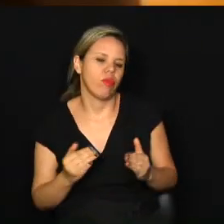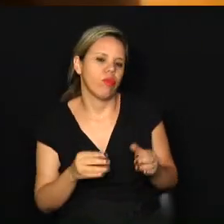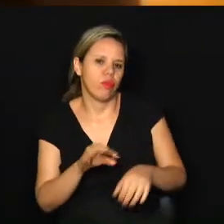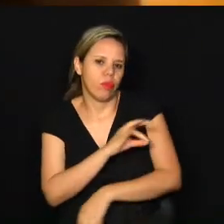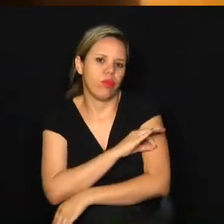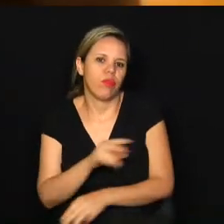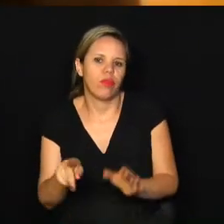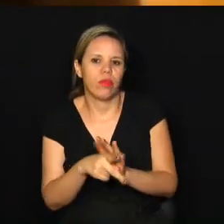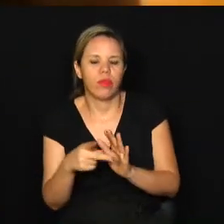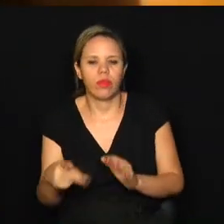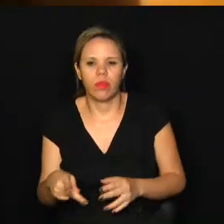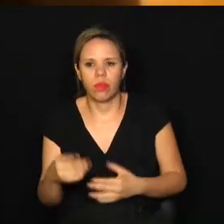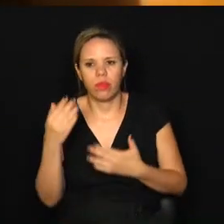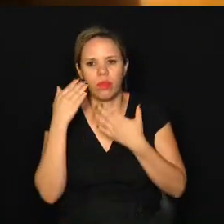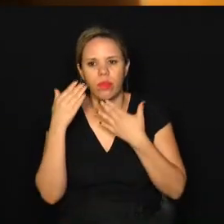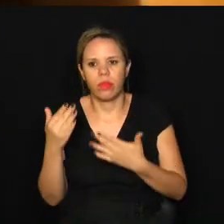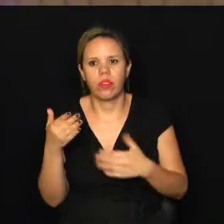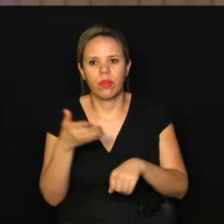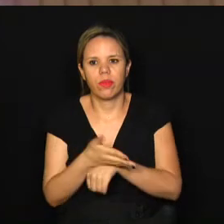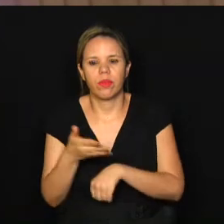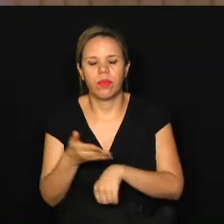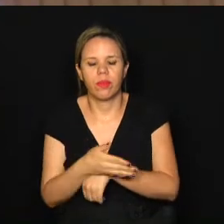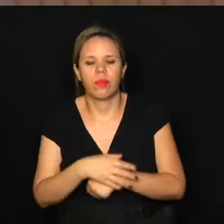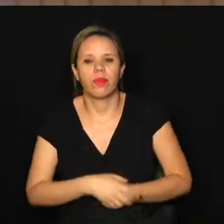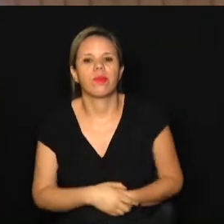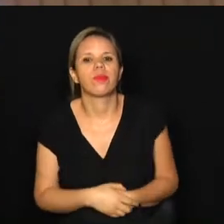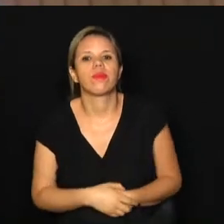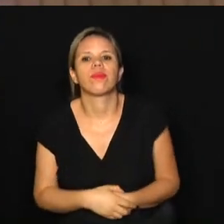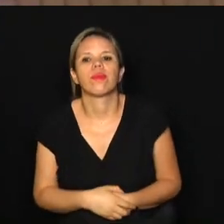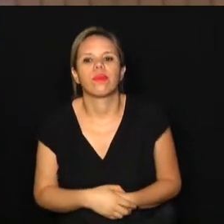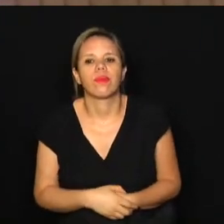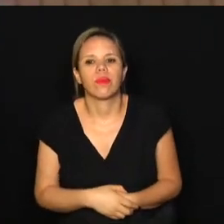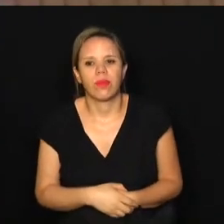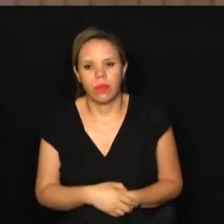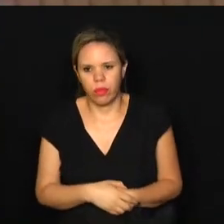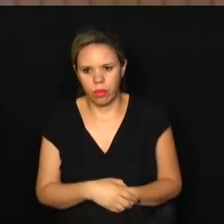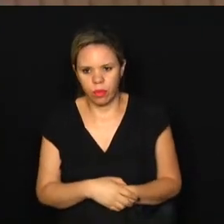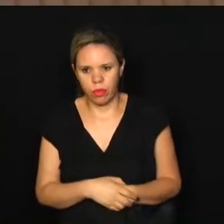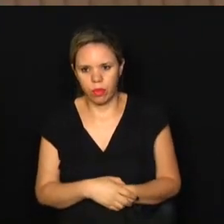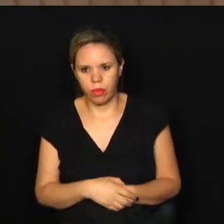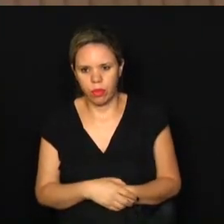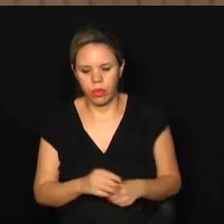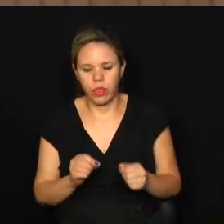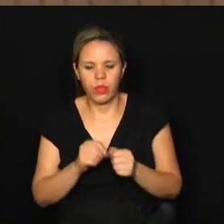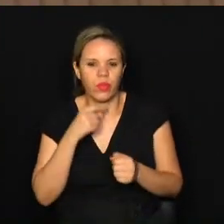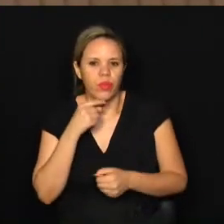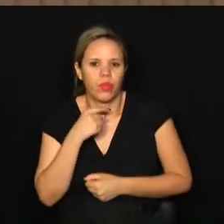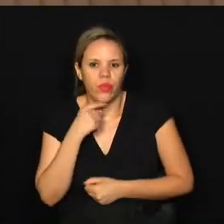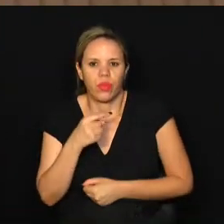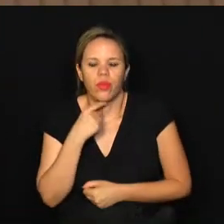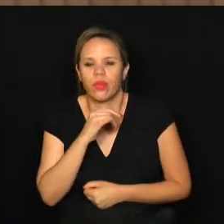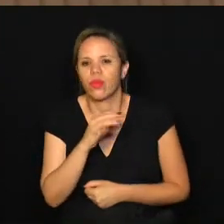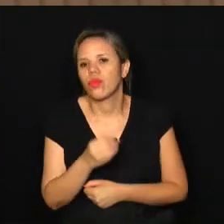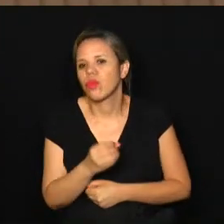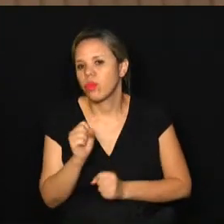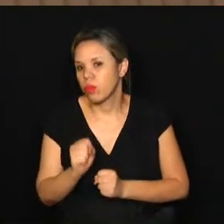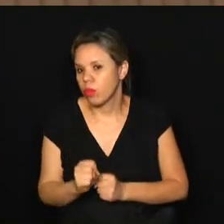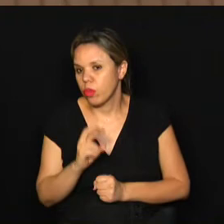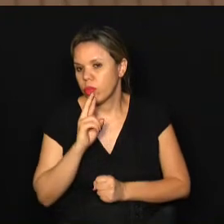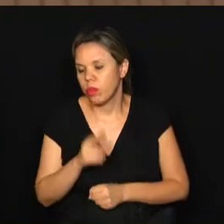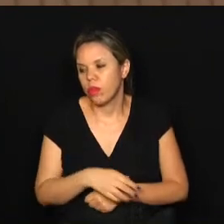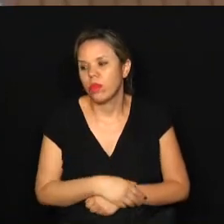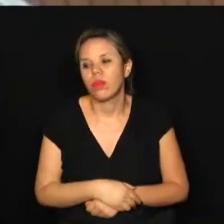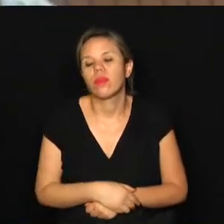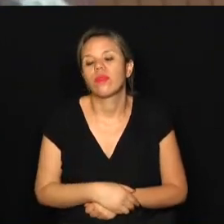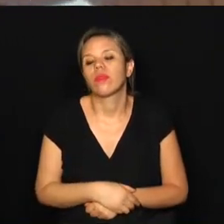Nilson Costa, obrigado, viu, Nilson, pela participação. Então, o Nilson está fazendo esse questionamento, não sei se o João possa